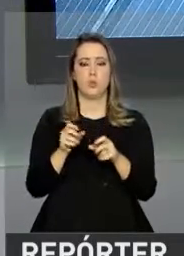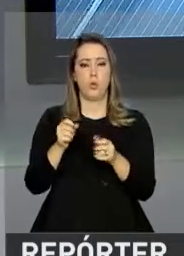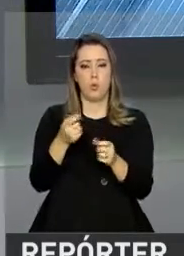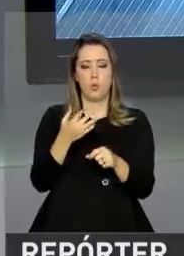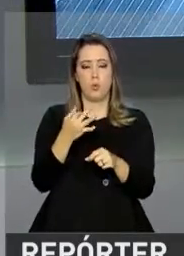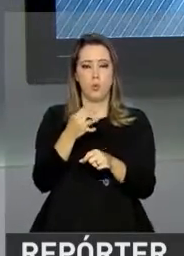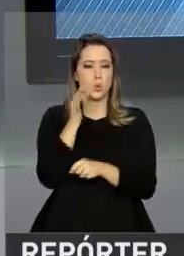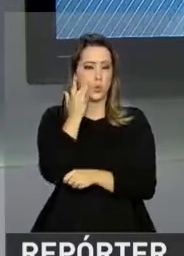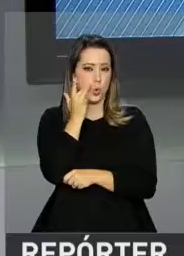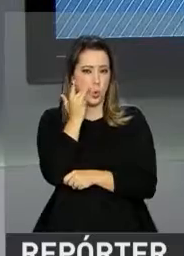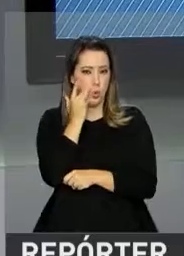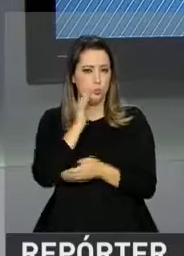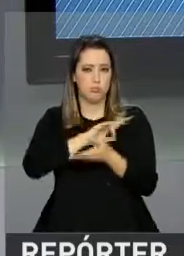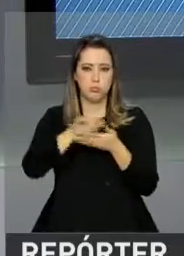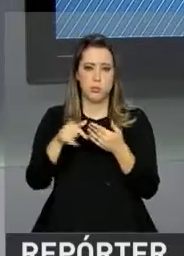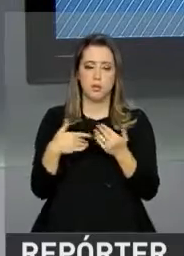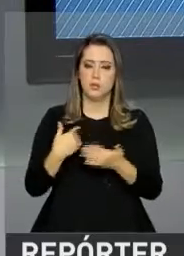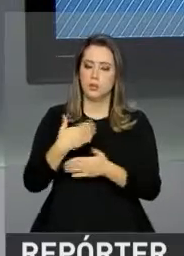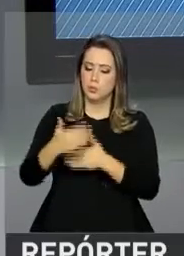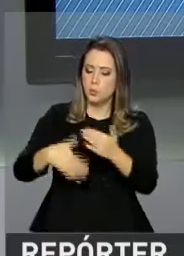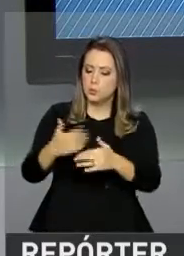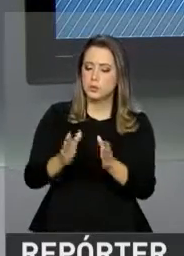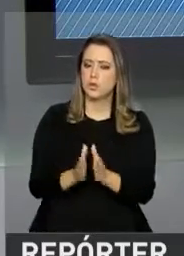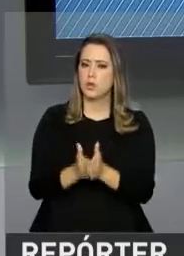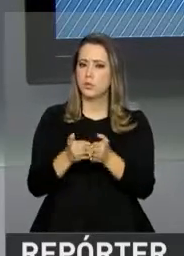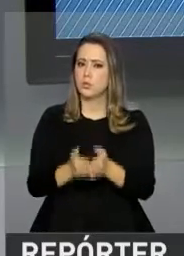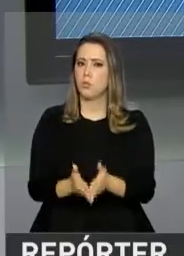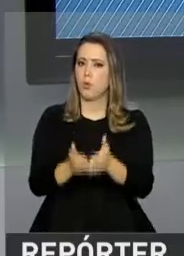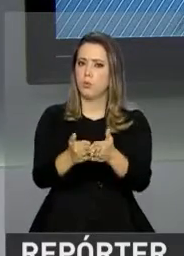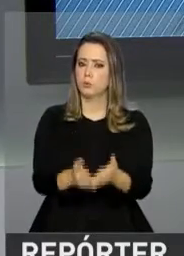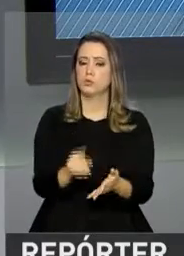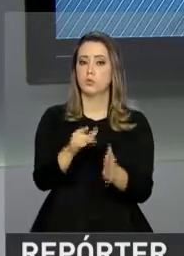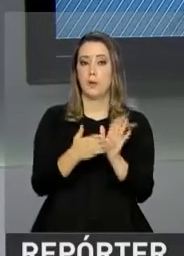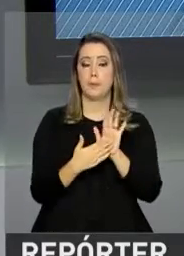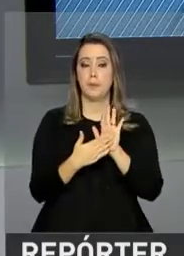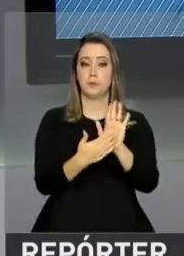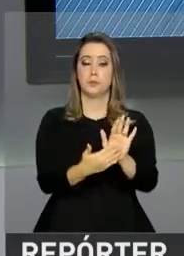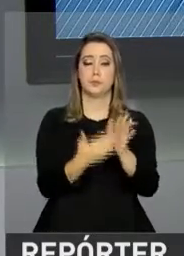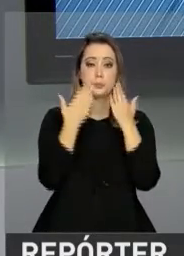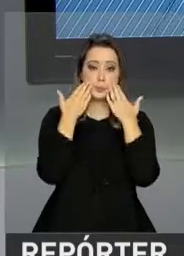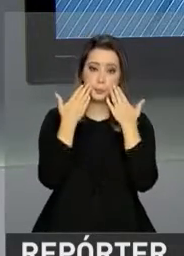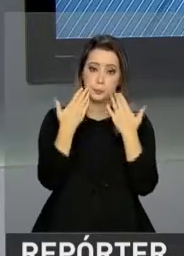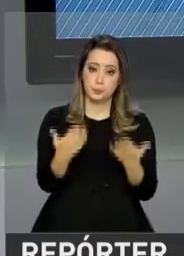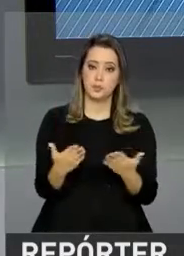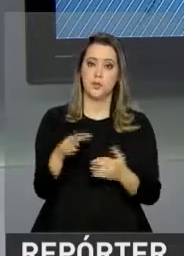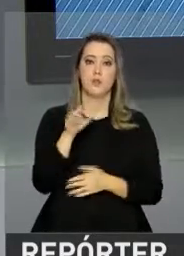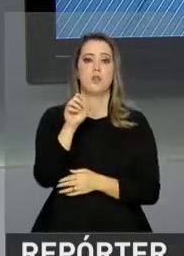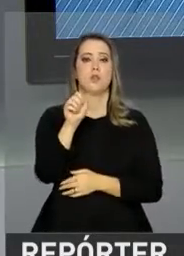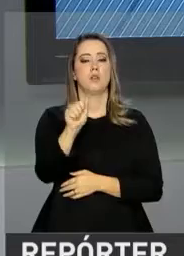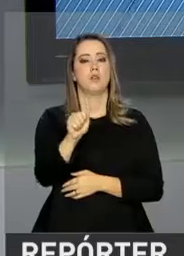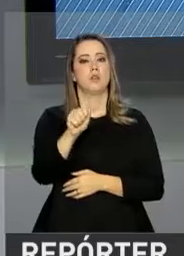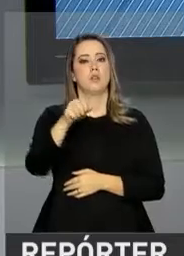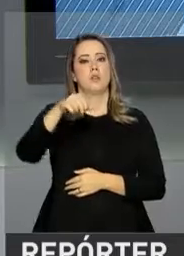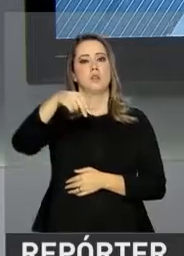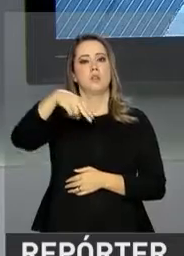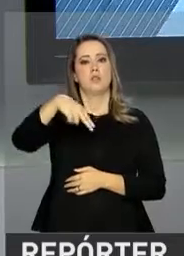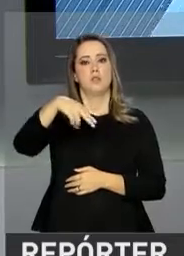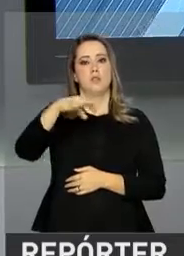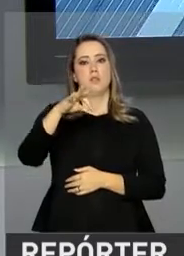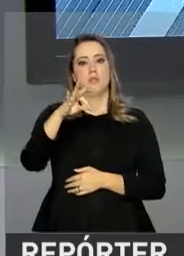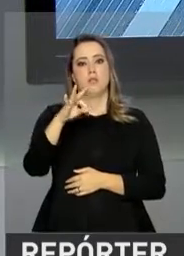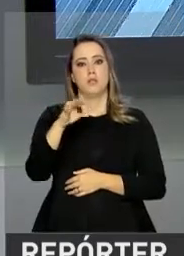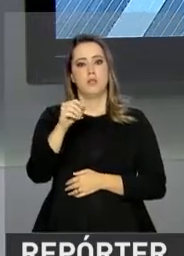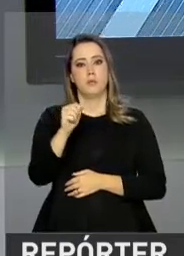movimentaram os terminais portuários de acordo com o documento apresentado pela agência nacional de transporte aquaviário antaq